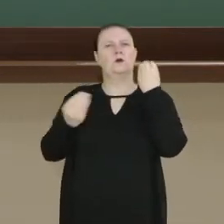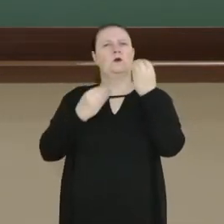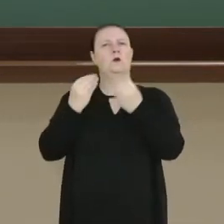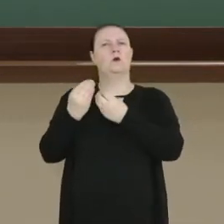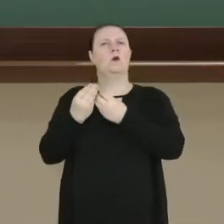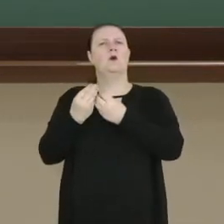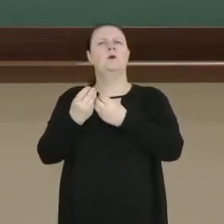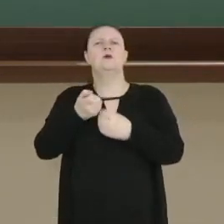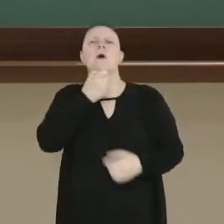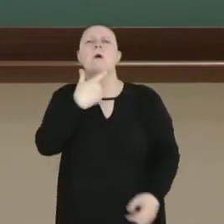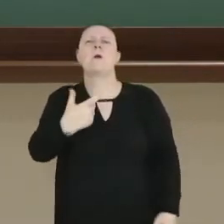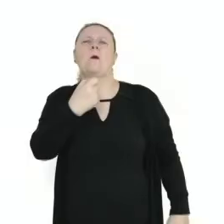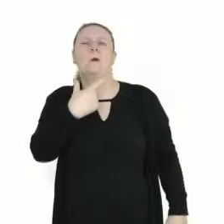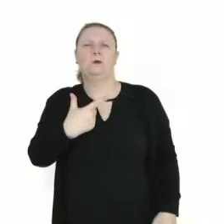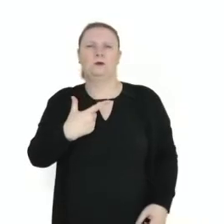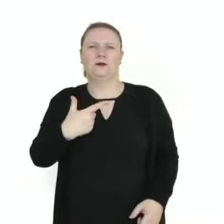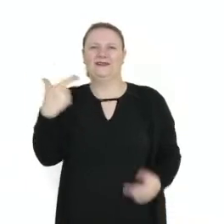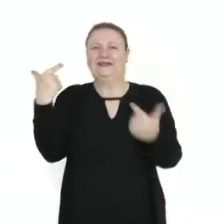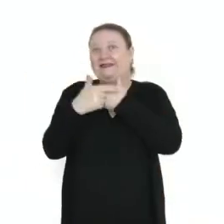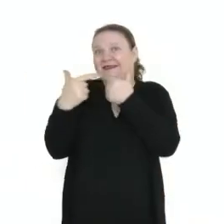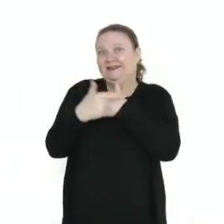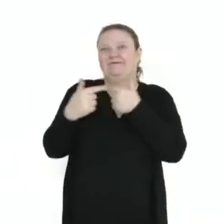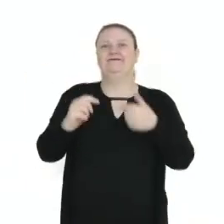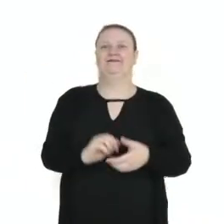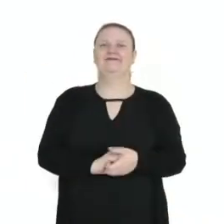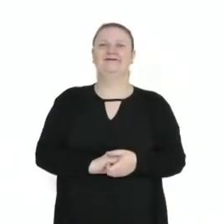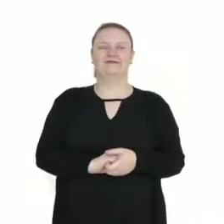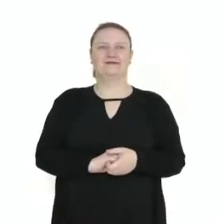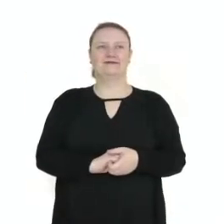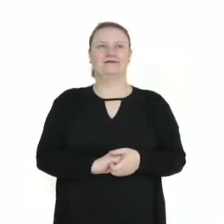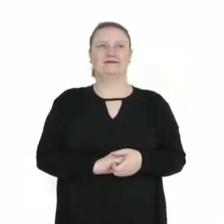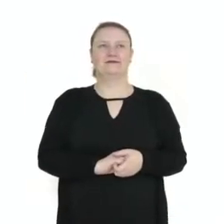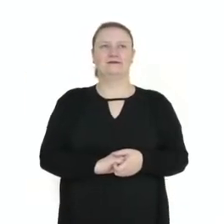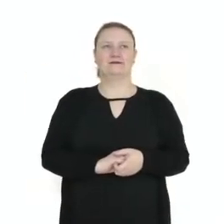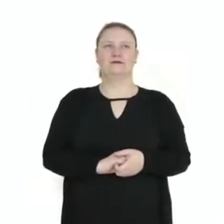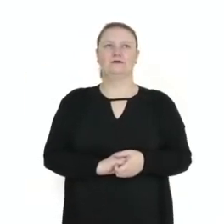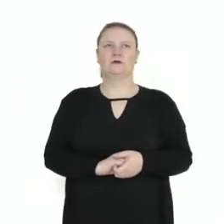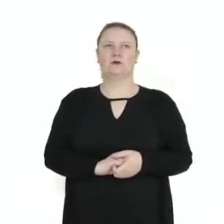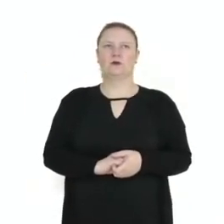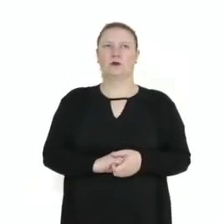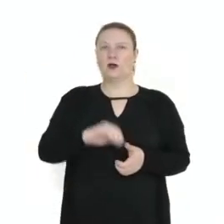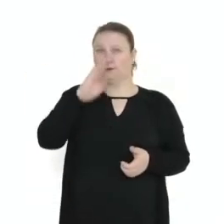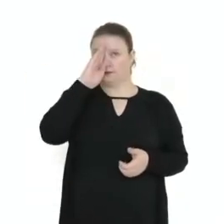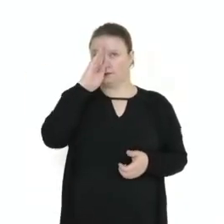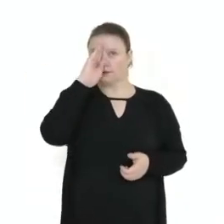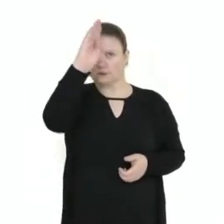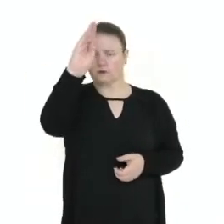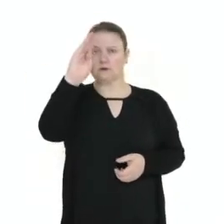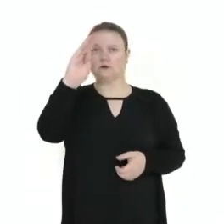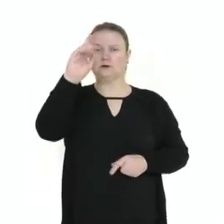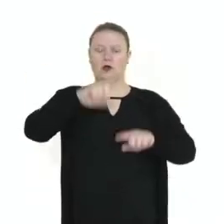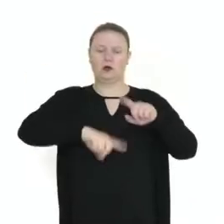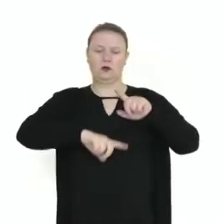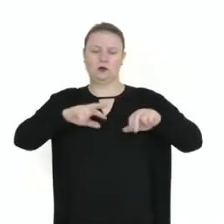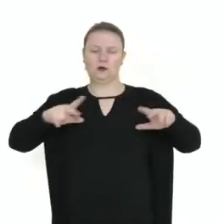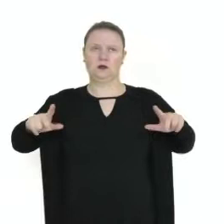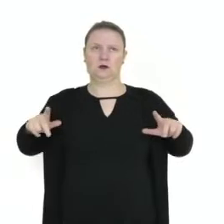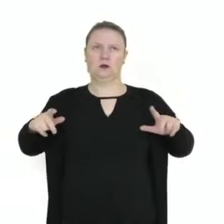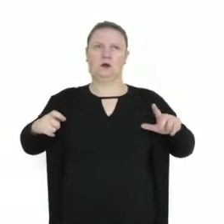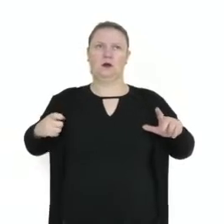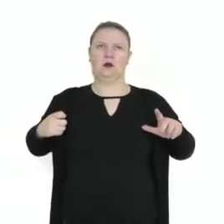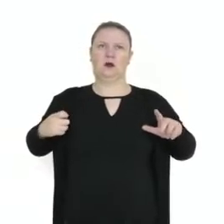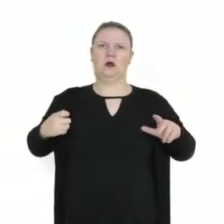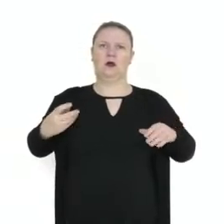provoca humor. Observe. Então, olha lá. Então, principalmente o fato de a mercadoria comprada